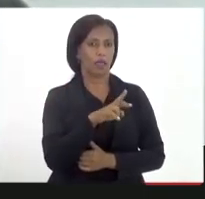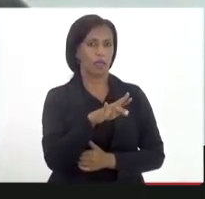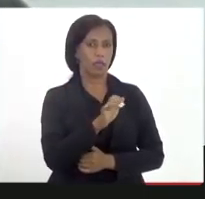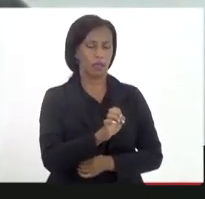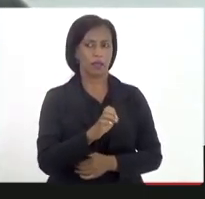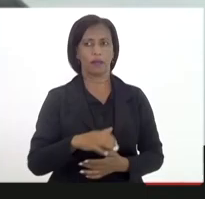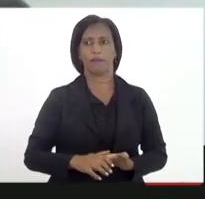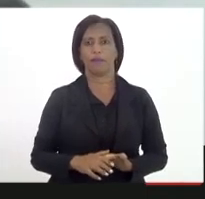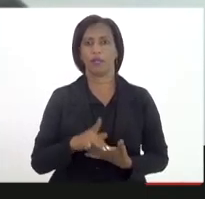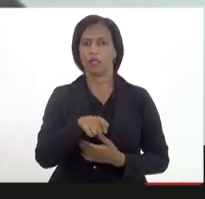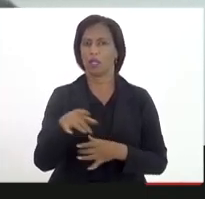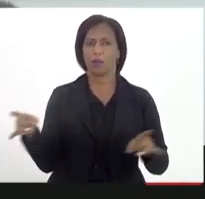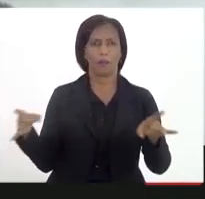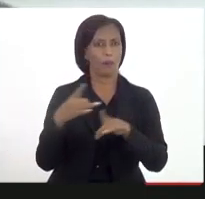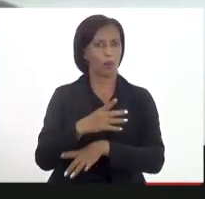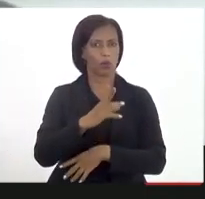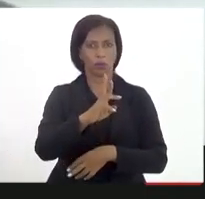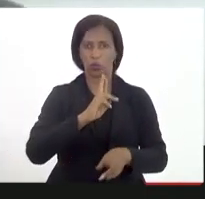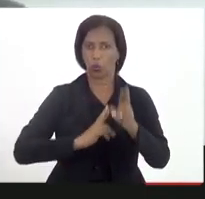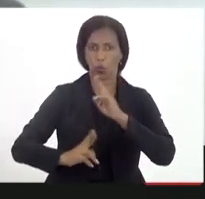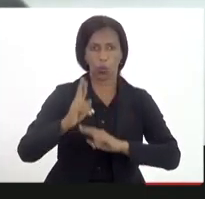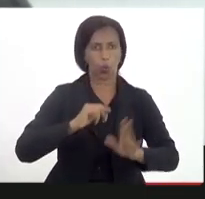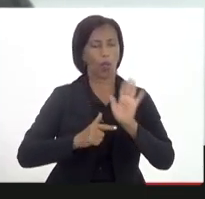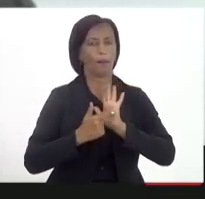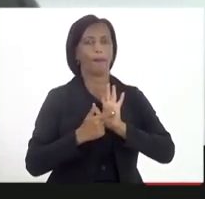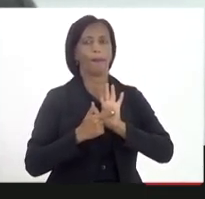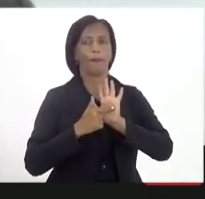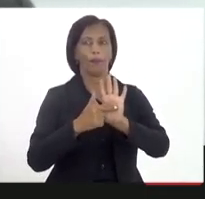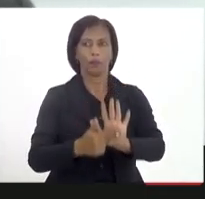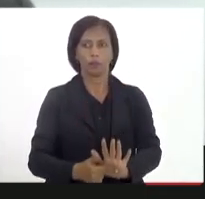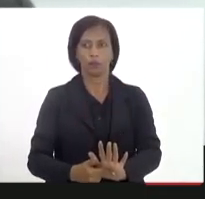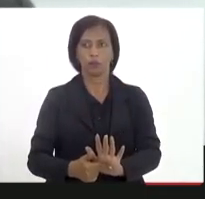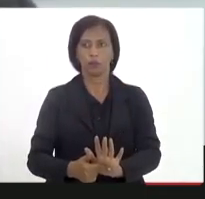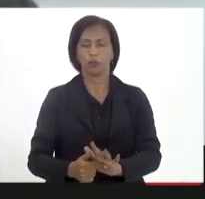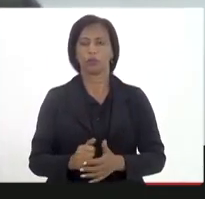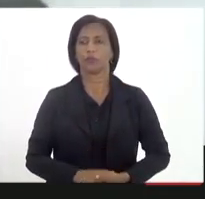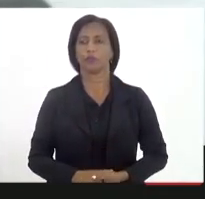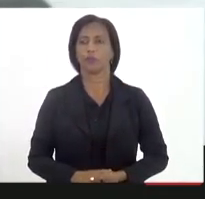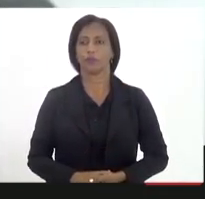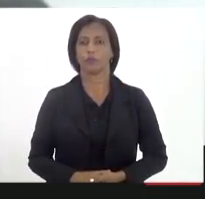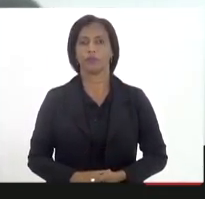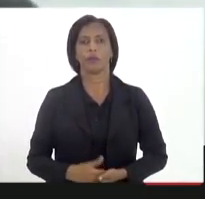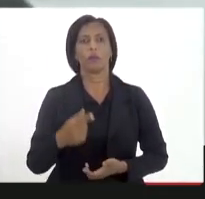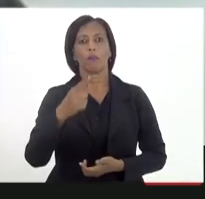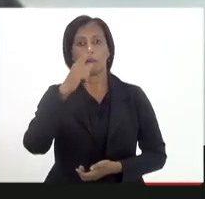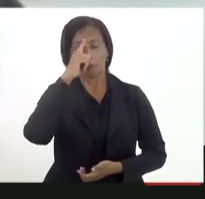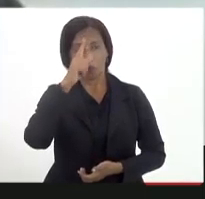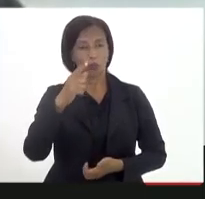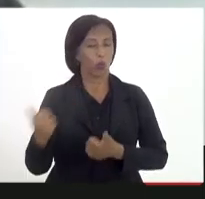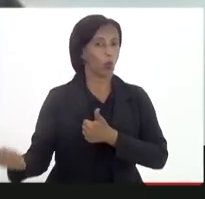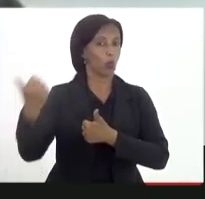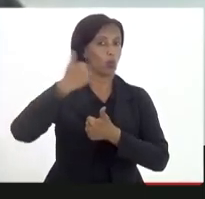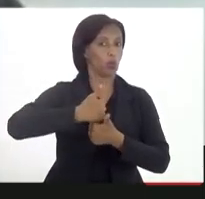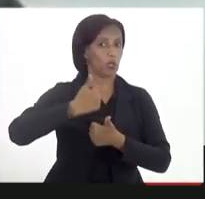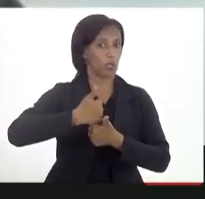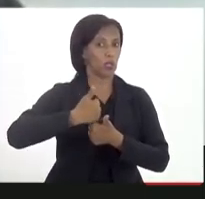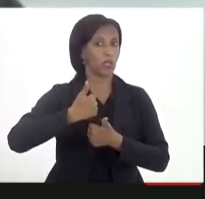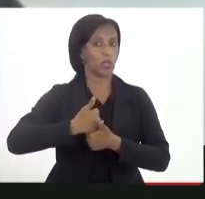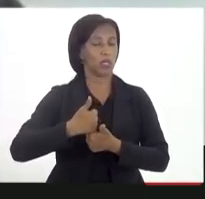ele prontamente nos responde indicando um representante do Tribunal de Justiça